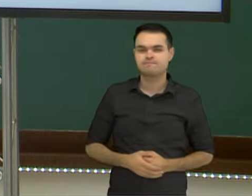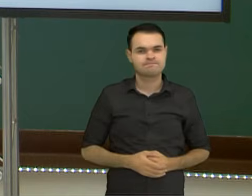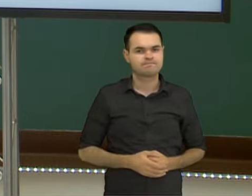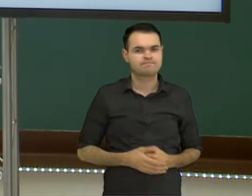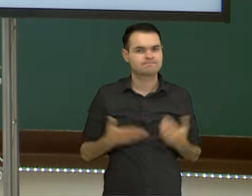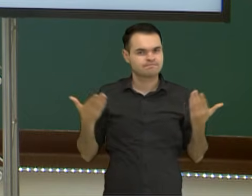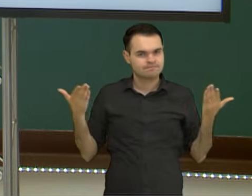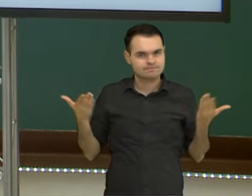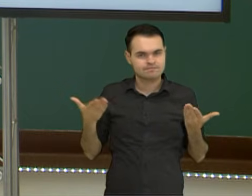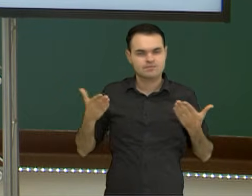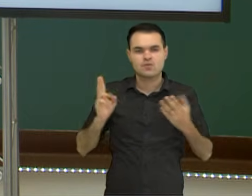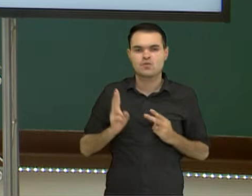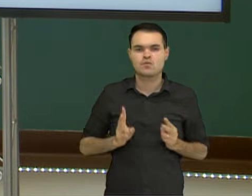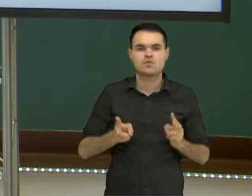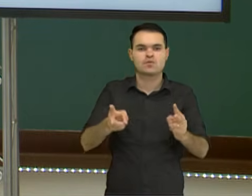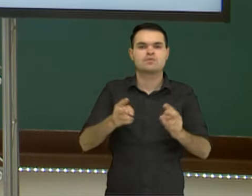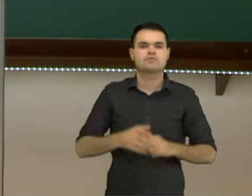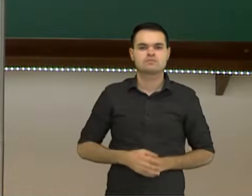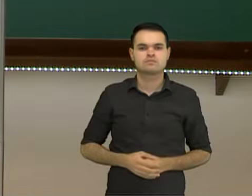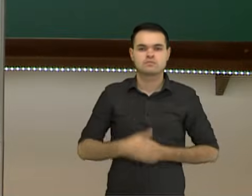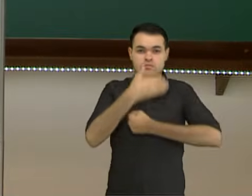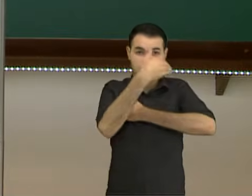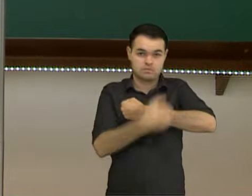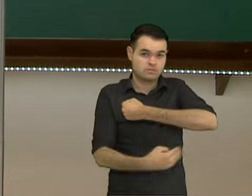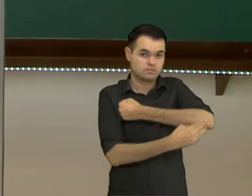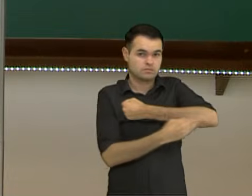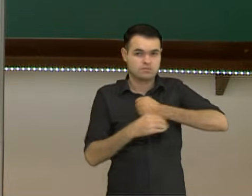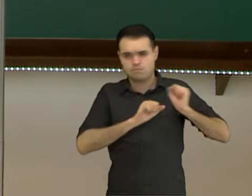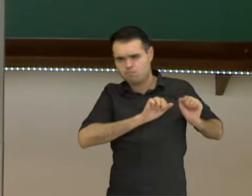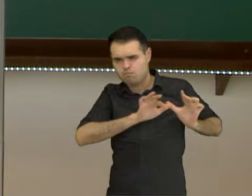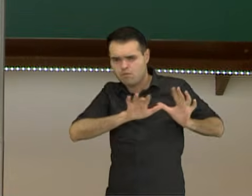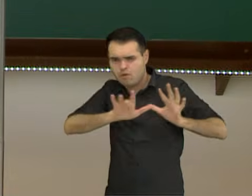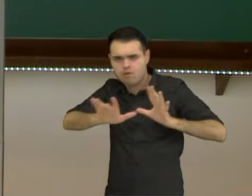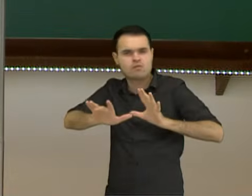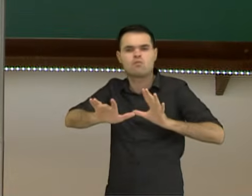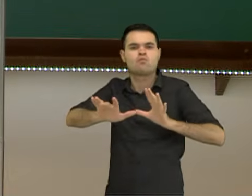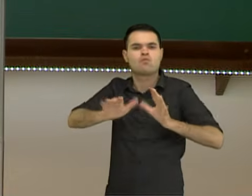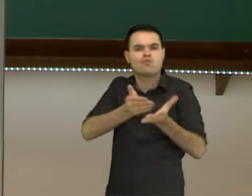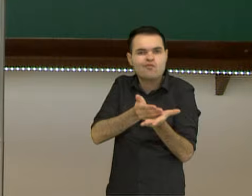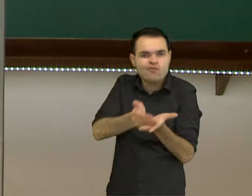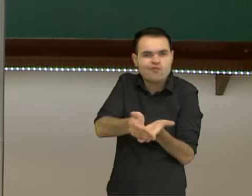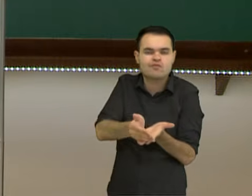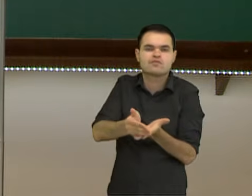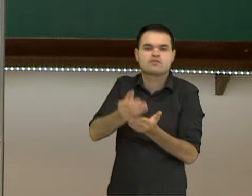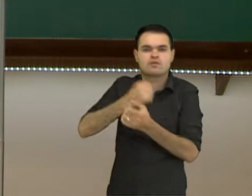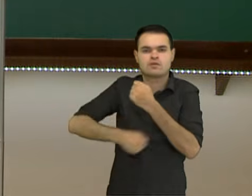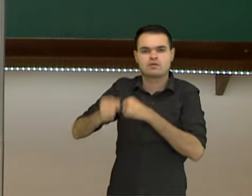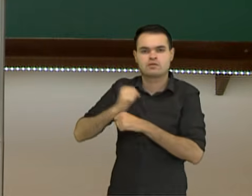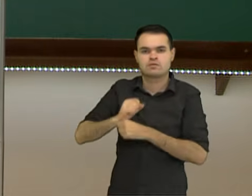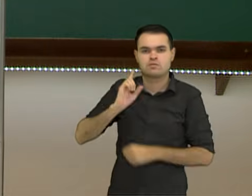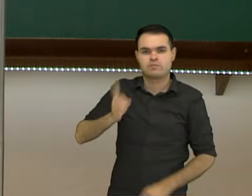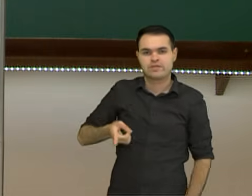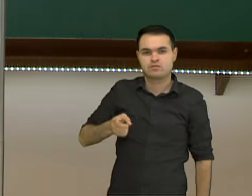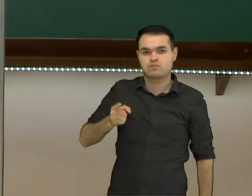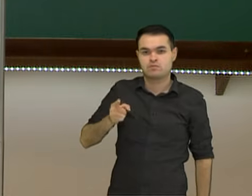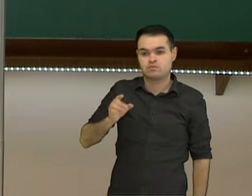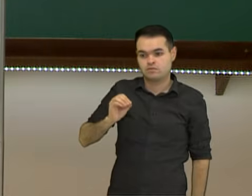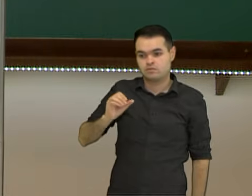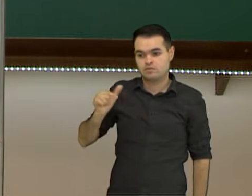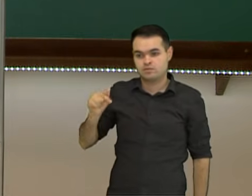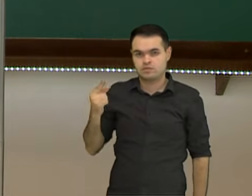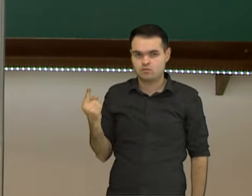vamos dar sequência aqui, né? As cruzadas, o início das cruzadas, né? Então no ano de 1071,